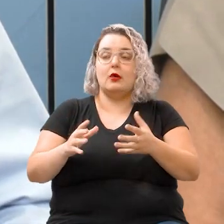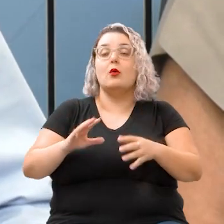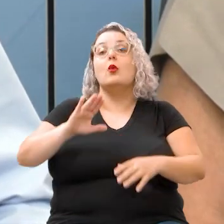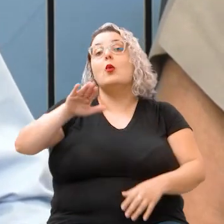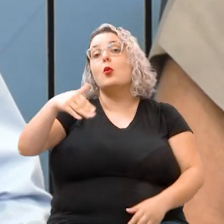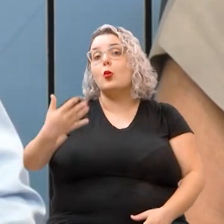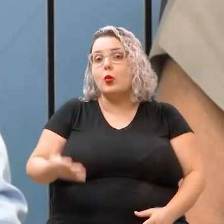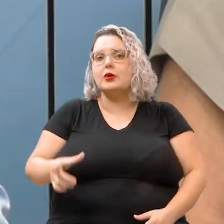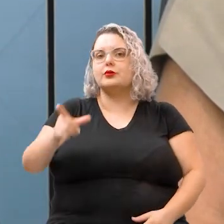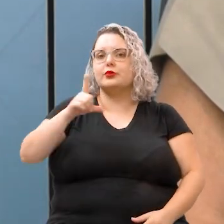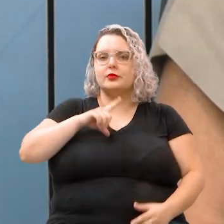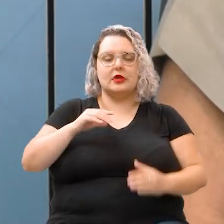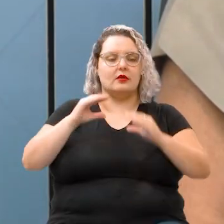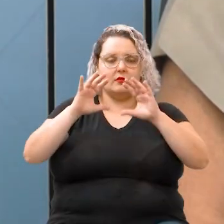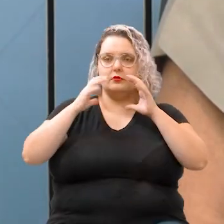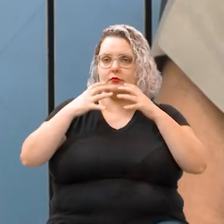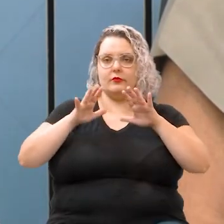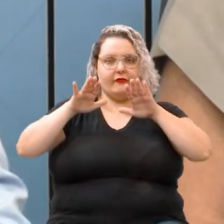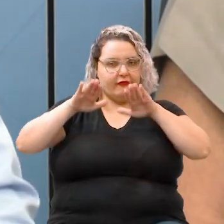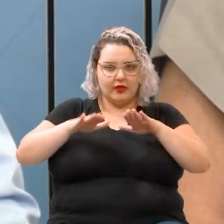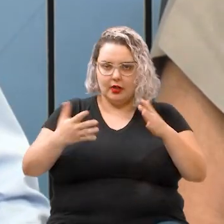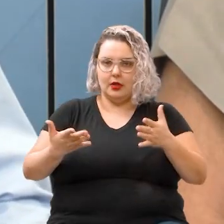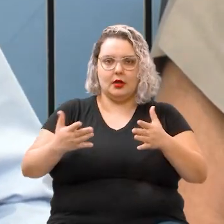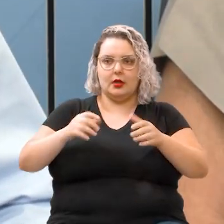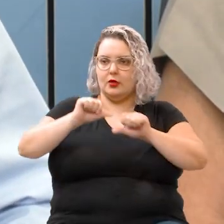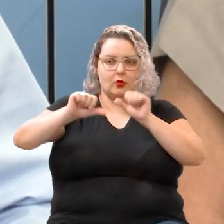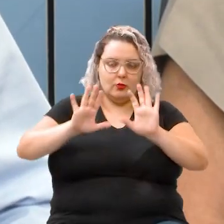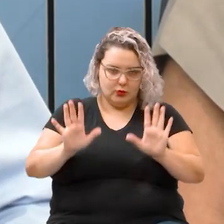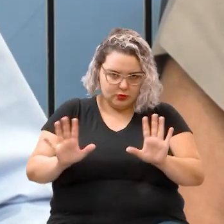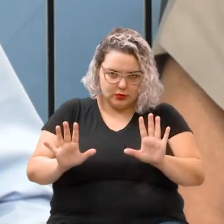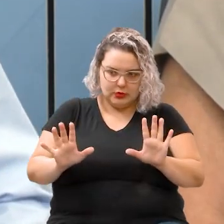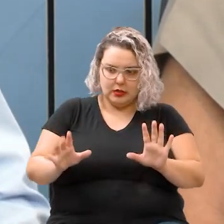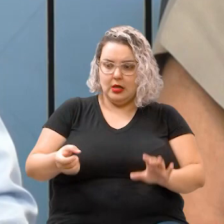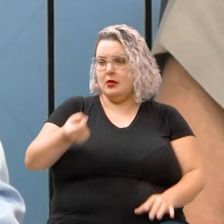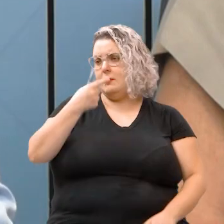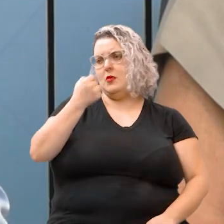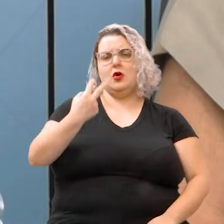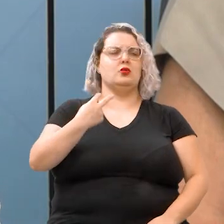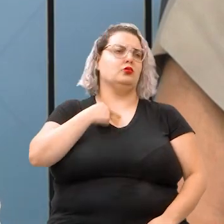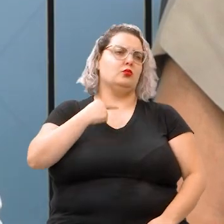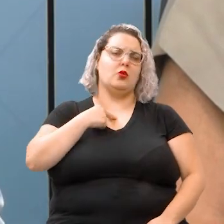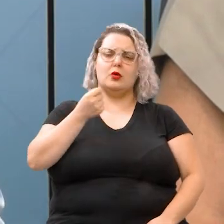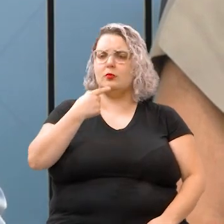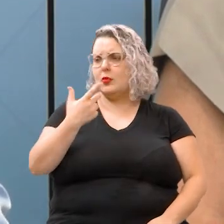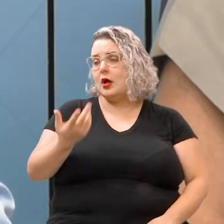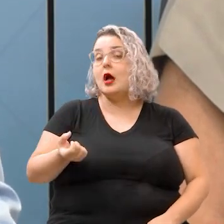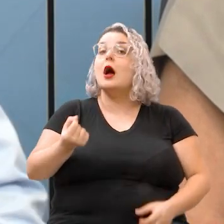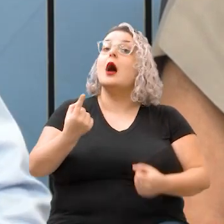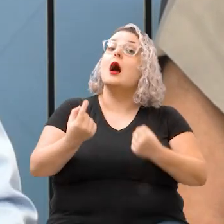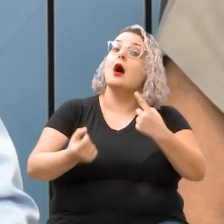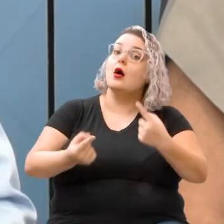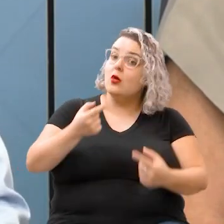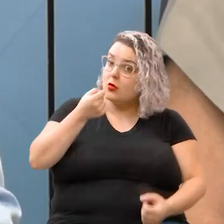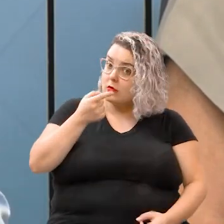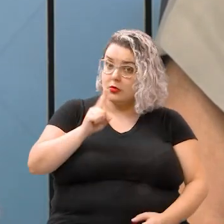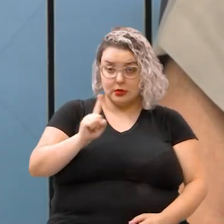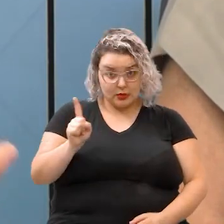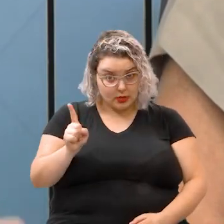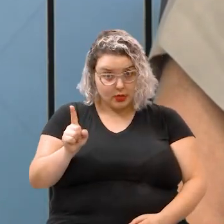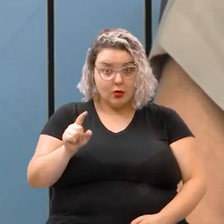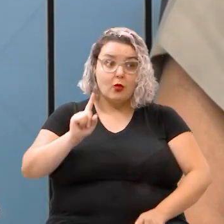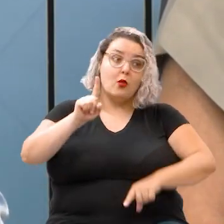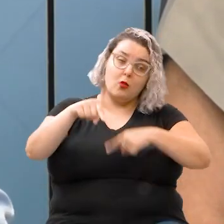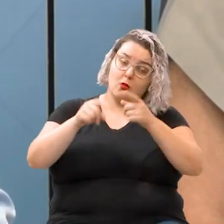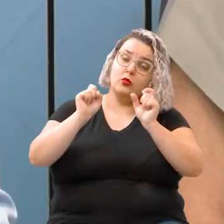mulher está gestante. Medicamentos que podem ser utilizados, ela não pode tomar tal medicamento. Alguns medicamentos não,